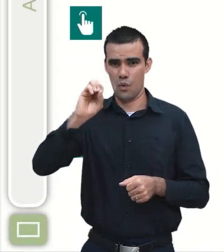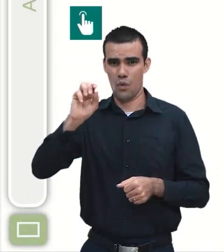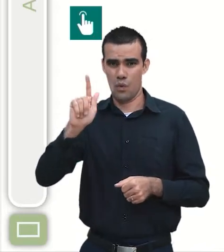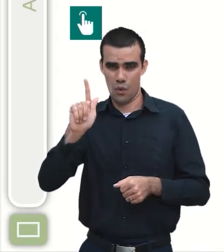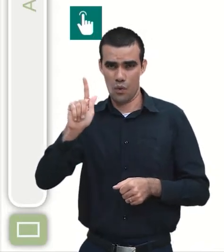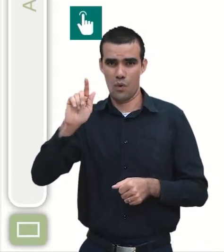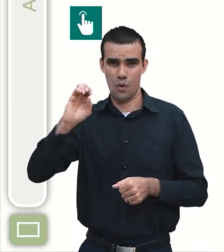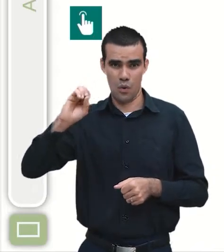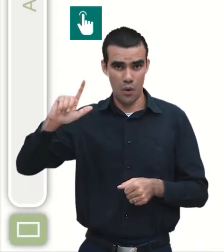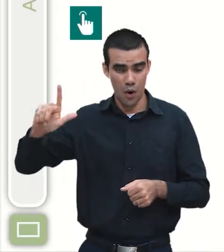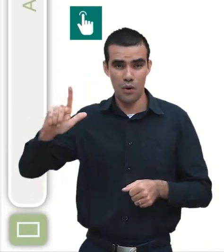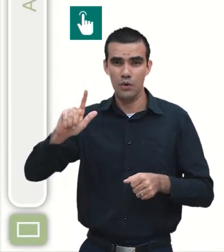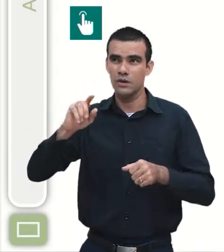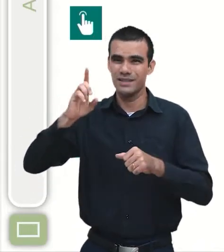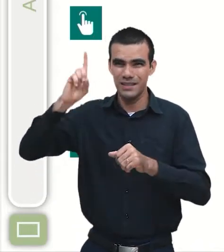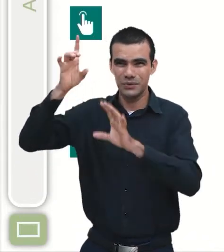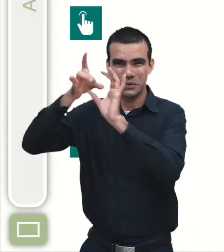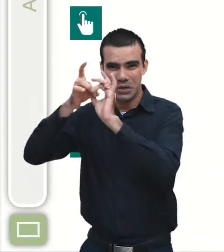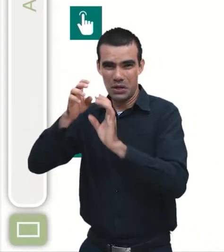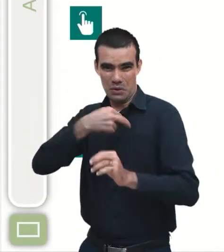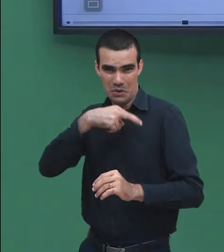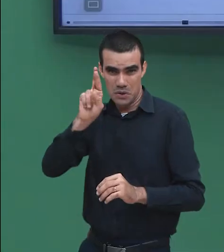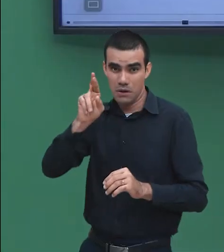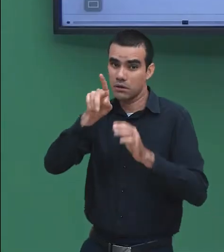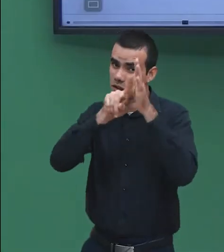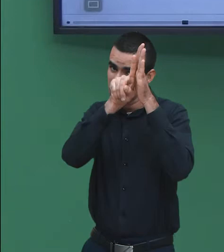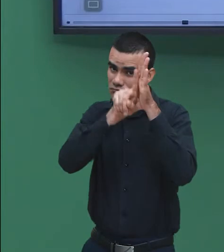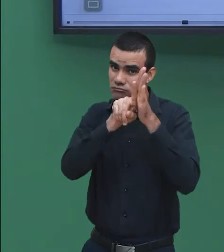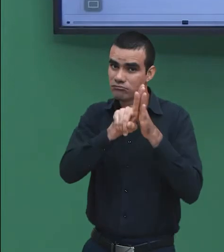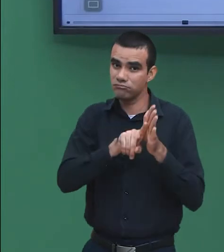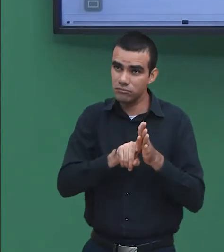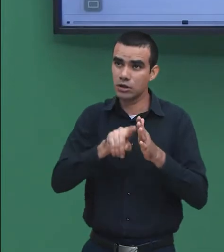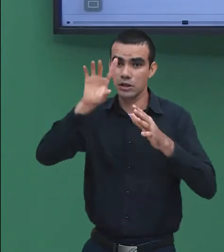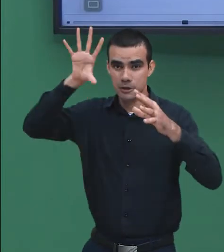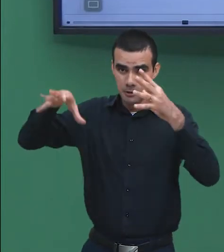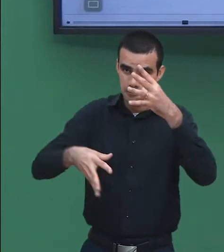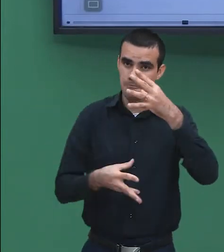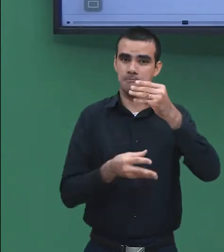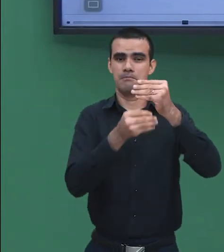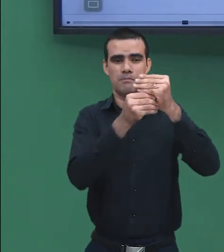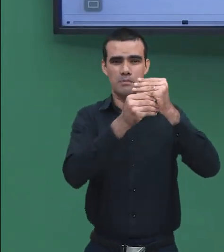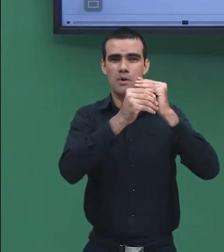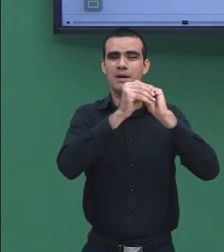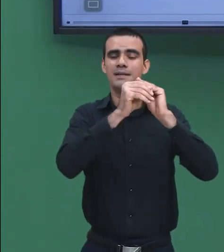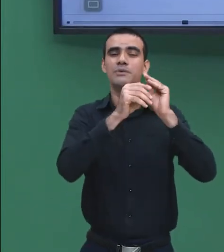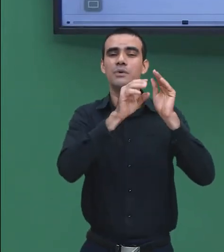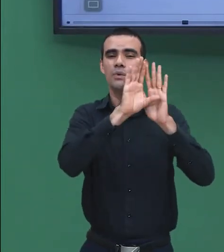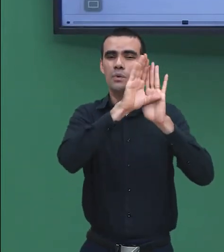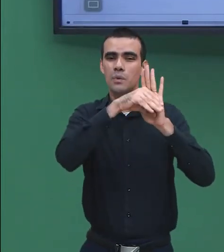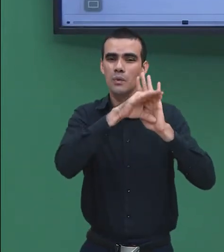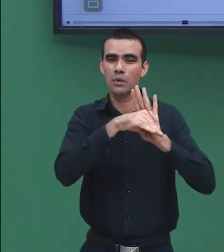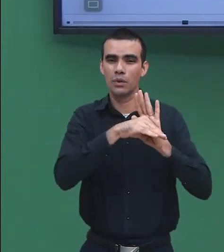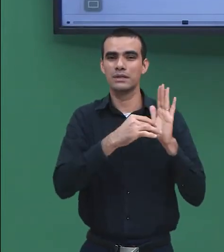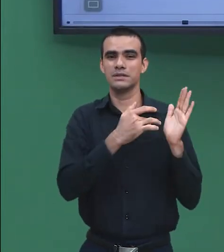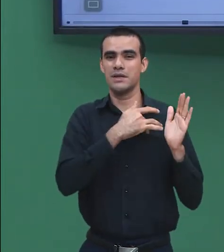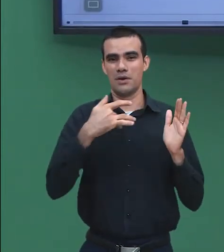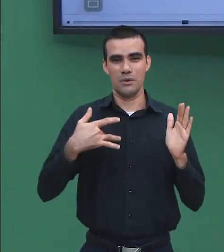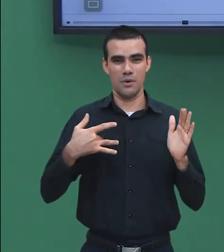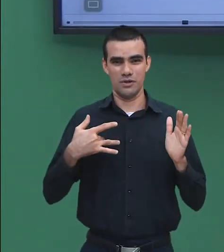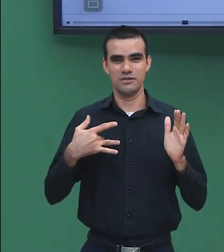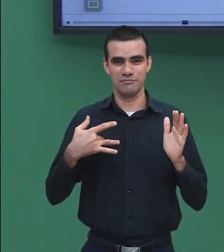religiosidade já a serem avaliadas e tem procurado incluir no conceito de saúde, religiosidade